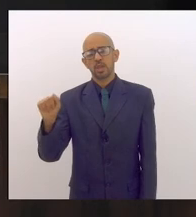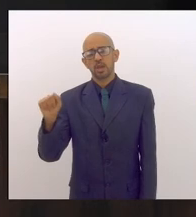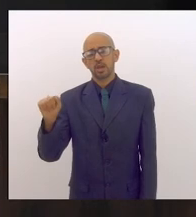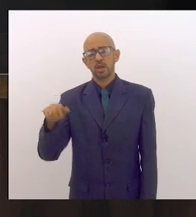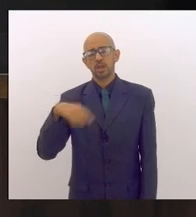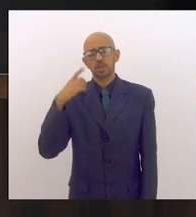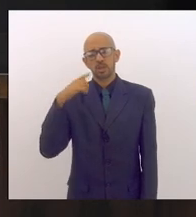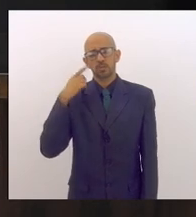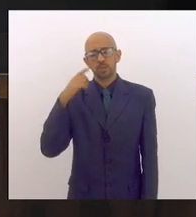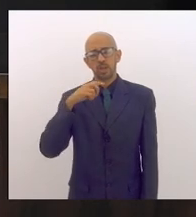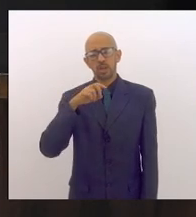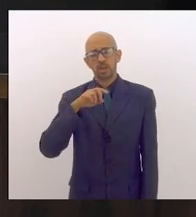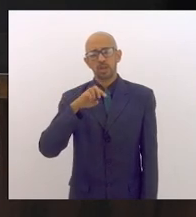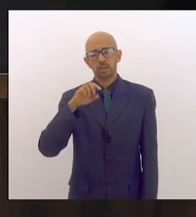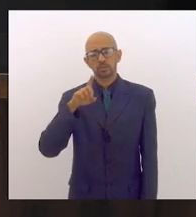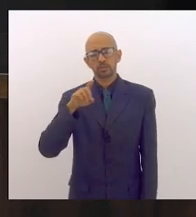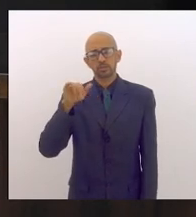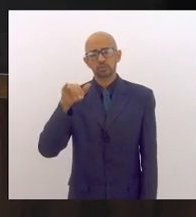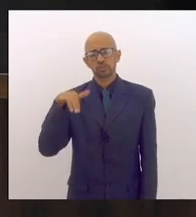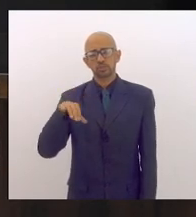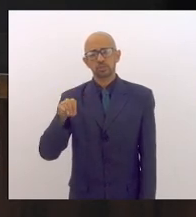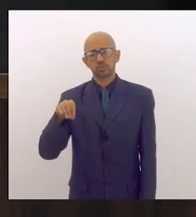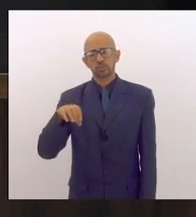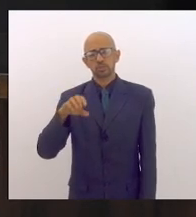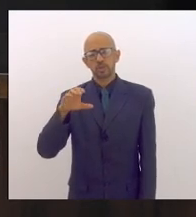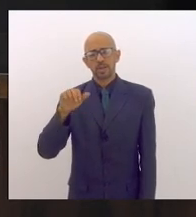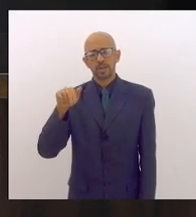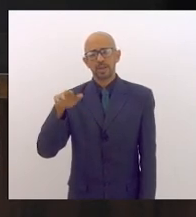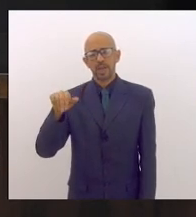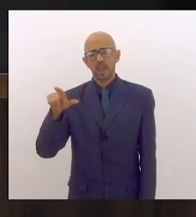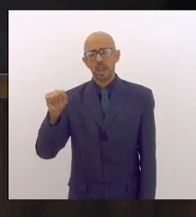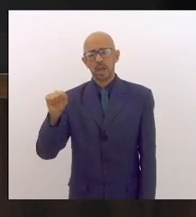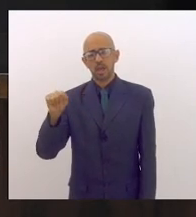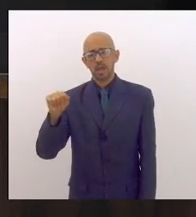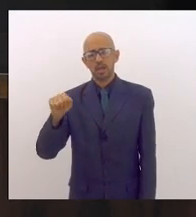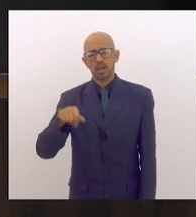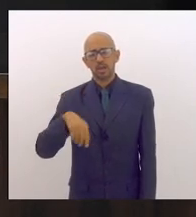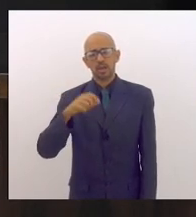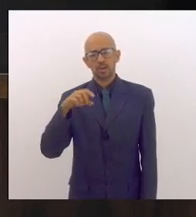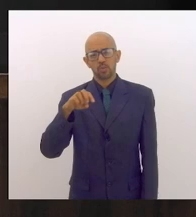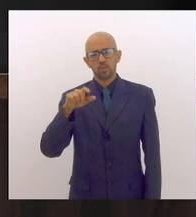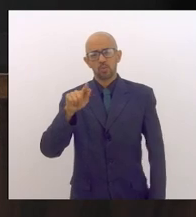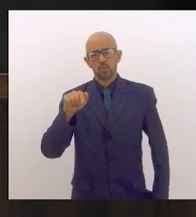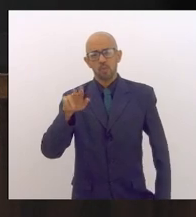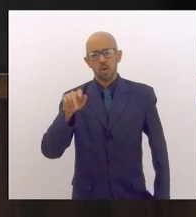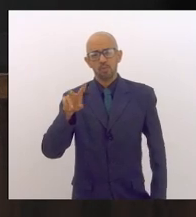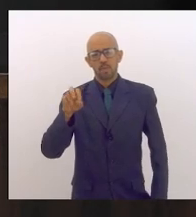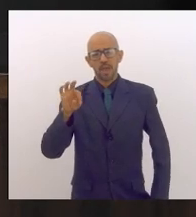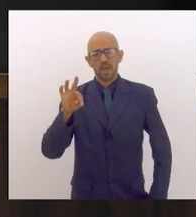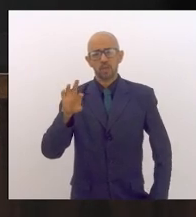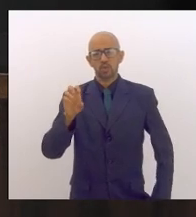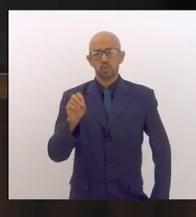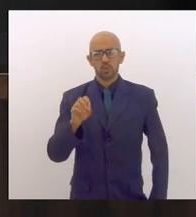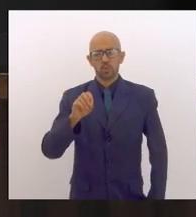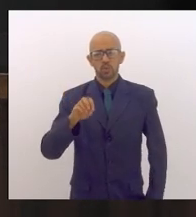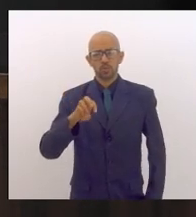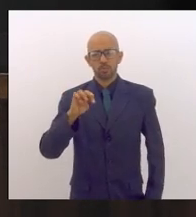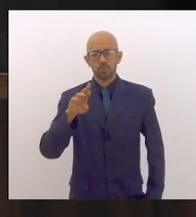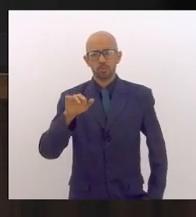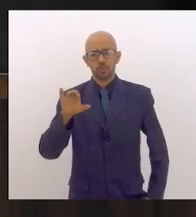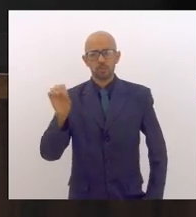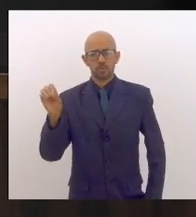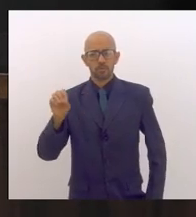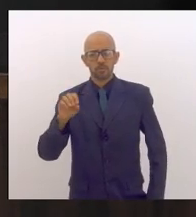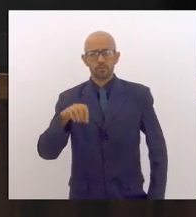deputado Marcelo Dino, deputado Márcio Canela, deputado Márcio Gualberto, deputado Marcos Abraão, deputado Marcos Miller, deputado